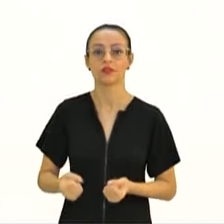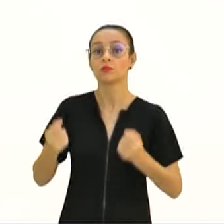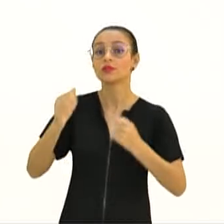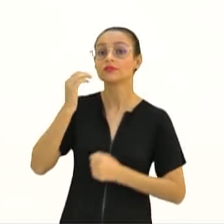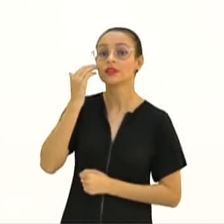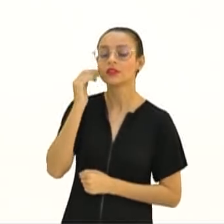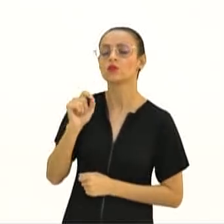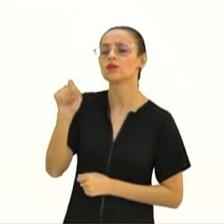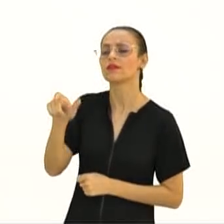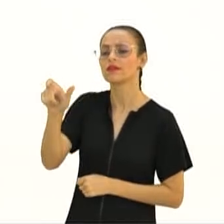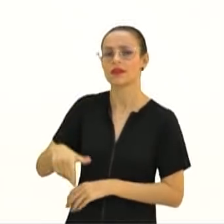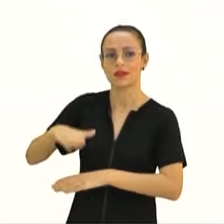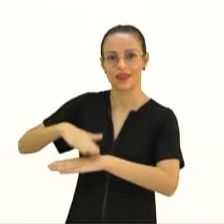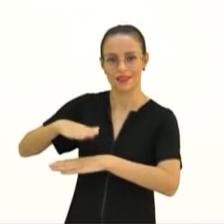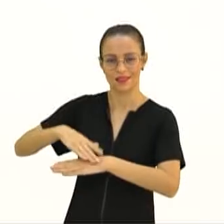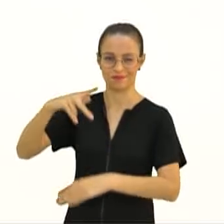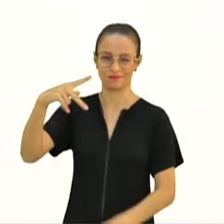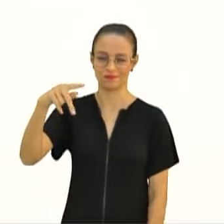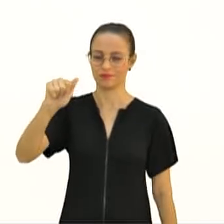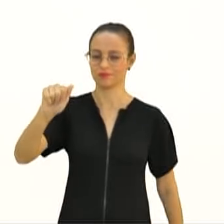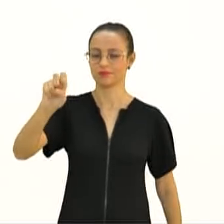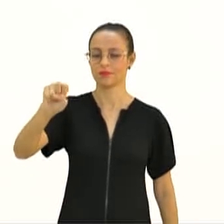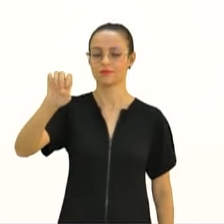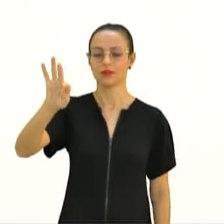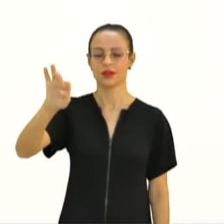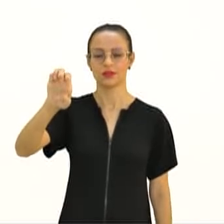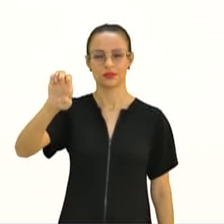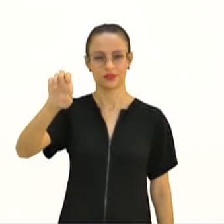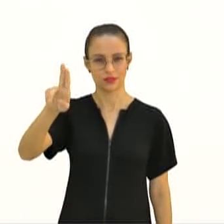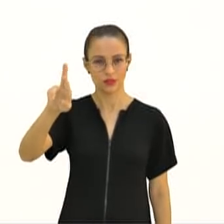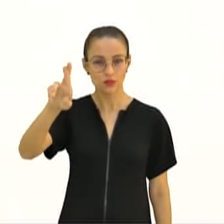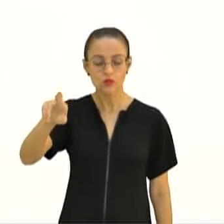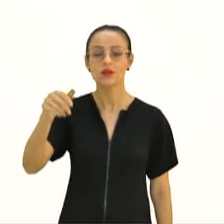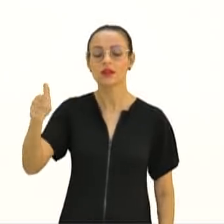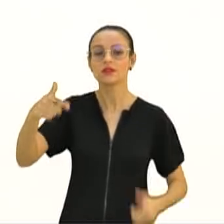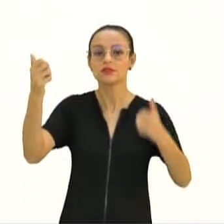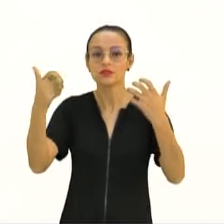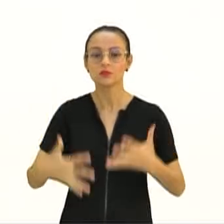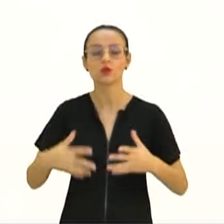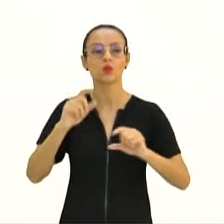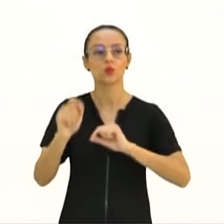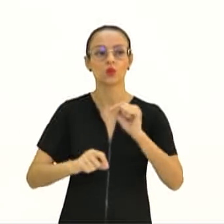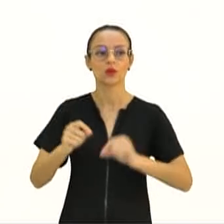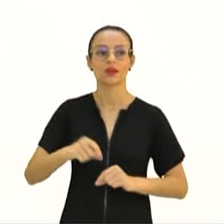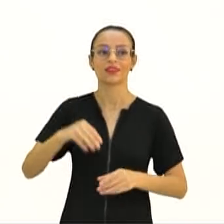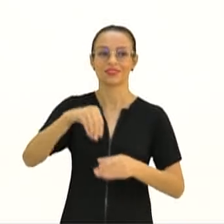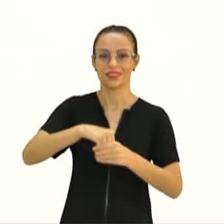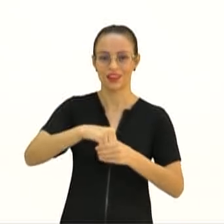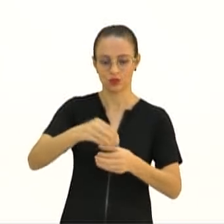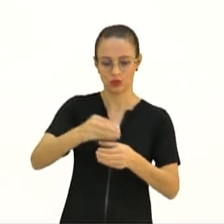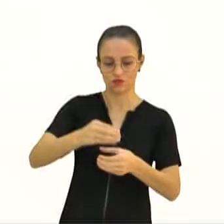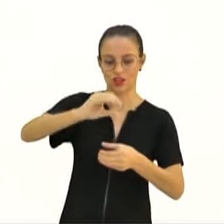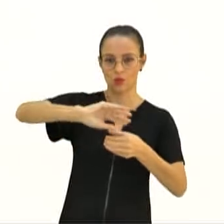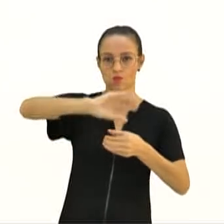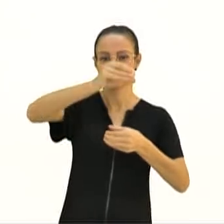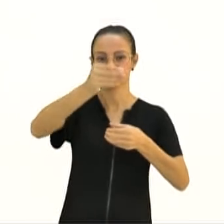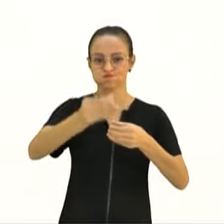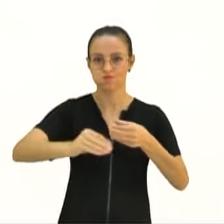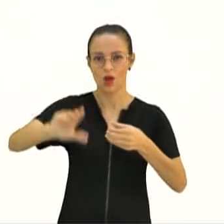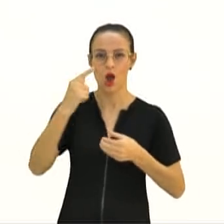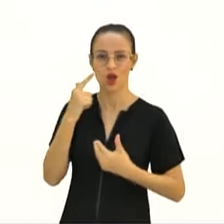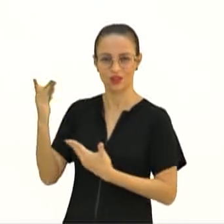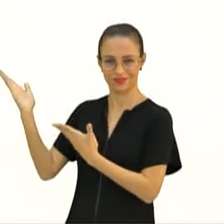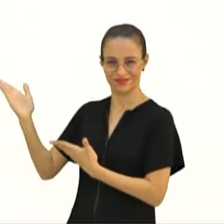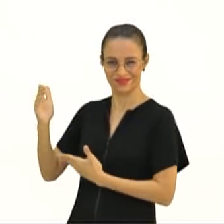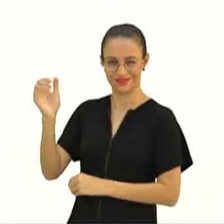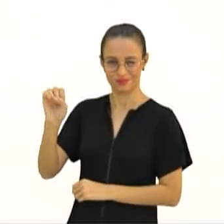Pasteur. Para provar de vez a biogênese, Pasteur colocou dentro de um frasco contorcido, aqui aparece a imagem, né, dos frascos ali,